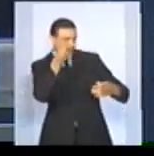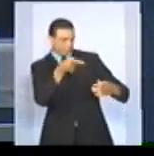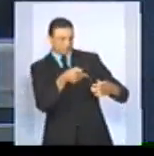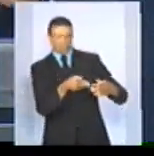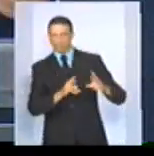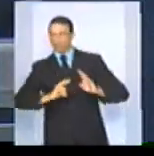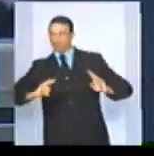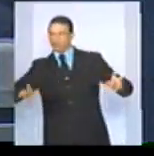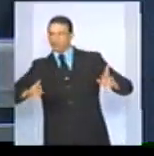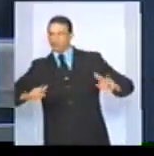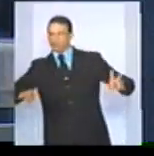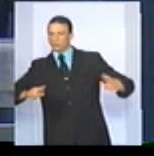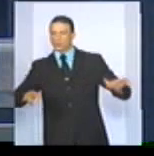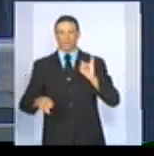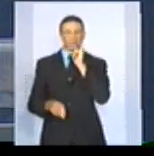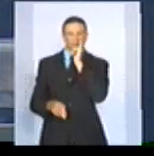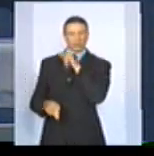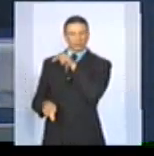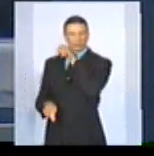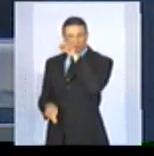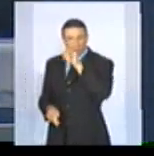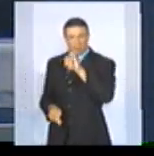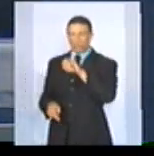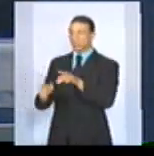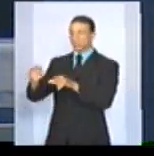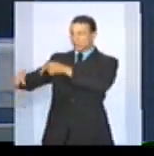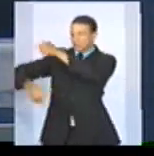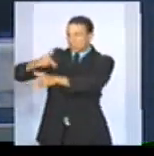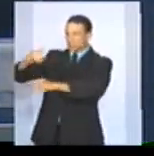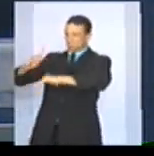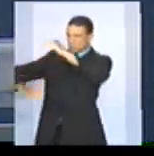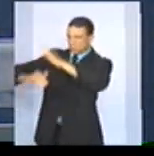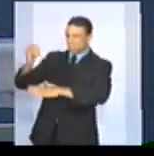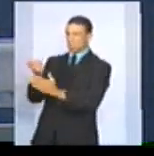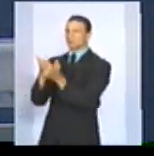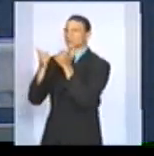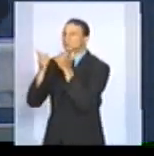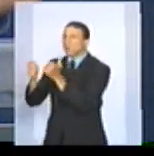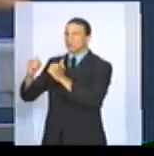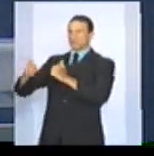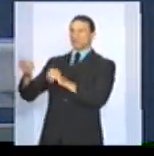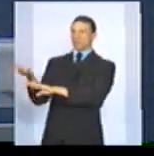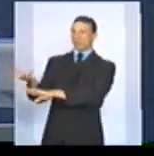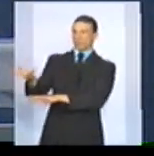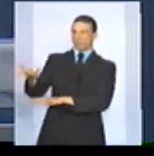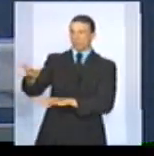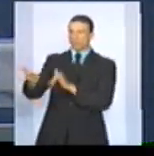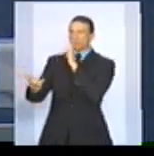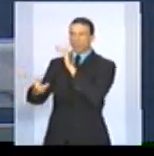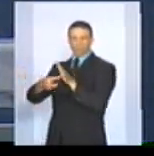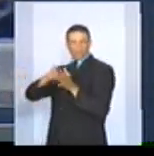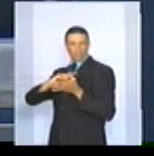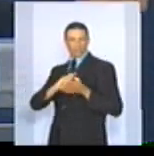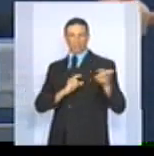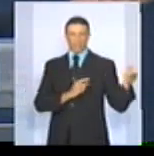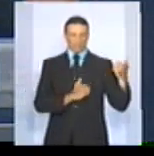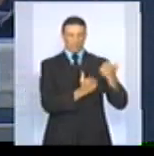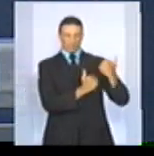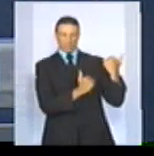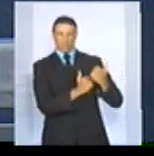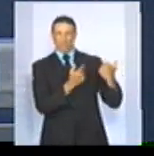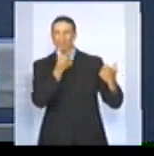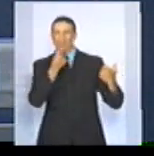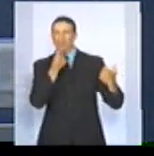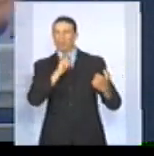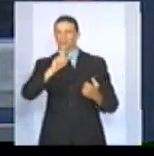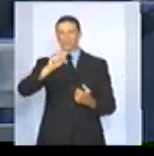de mais produtos nacionais sim mais empregos qualificados que muito bem colocou aqui acho que foi o representante do Ipem ou da Fundação